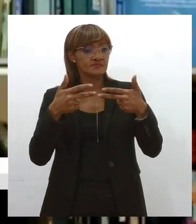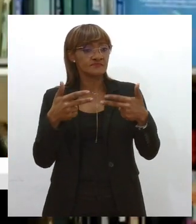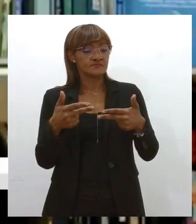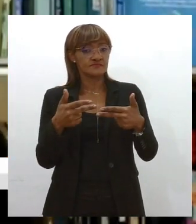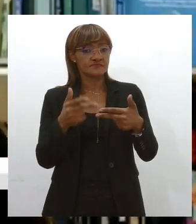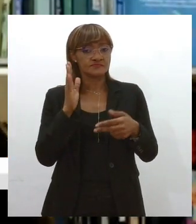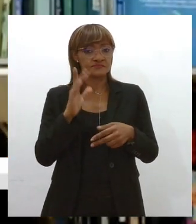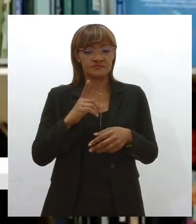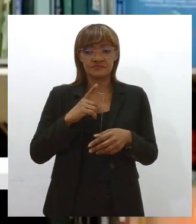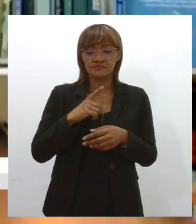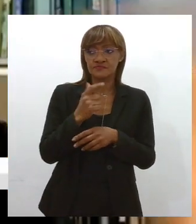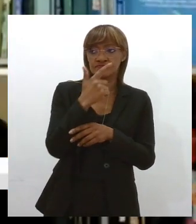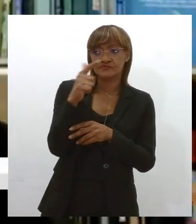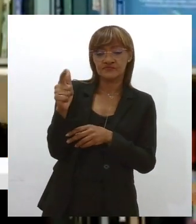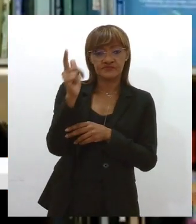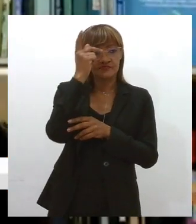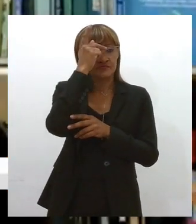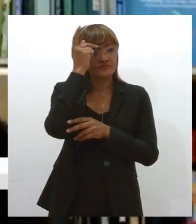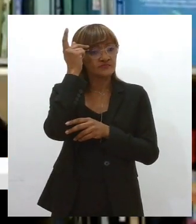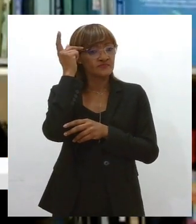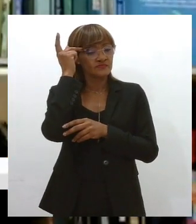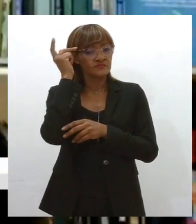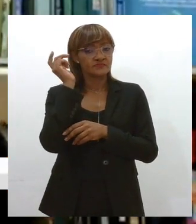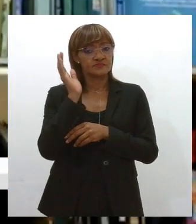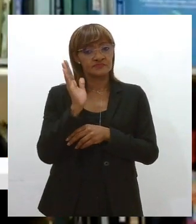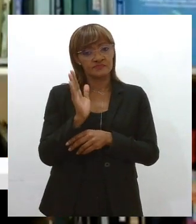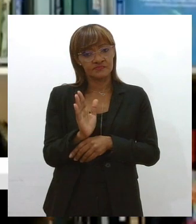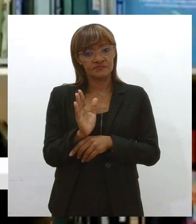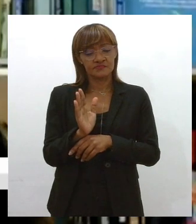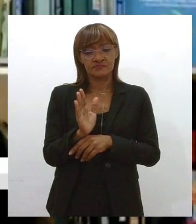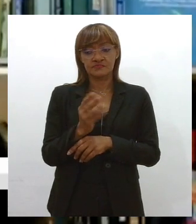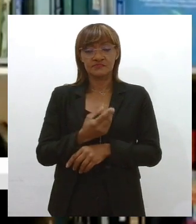algum acidente ou alguma situação qualquer de vida,